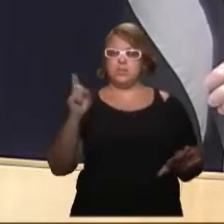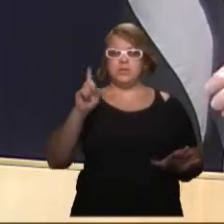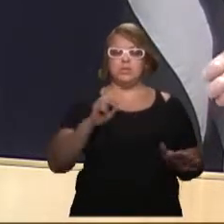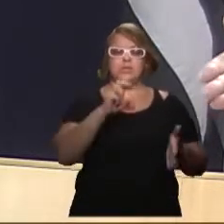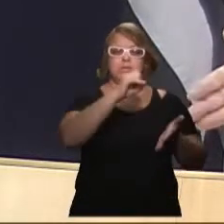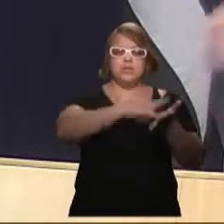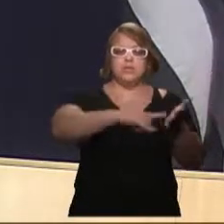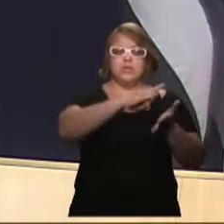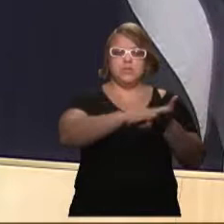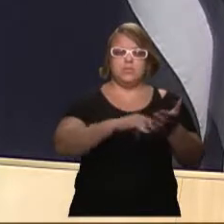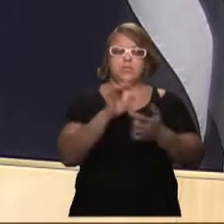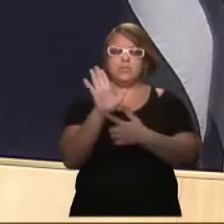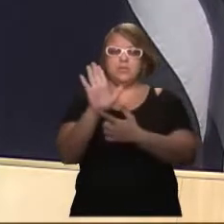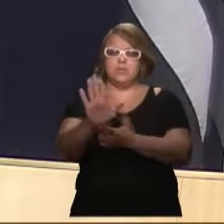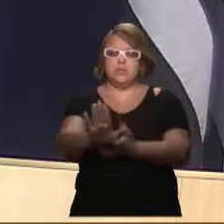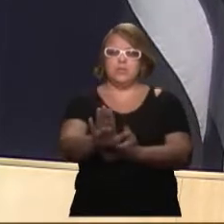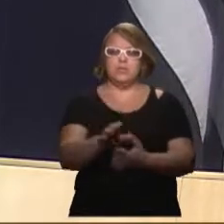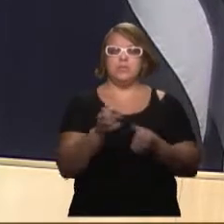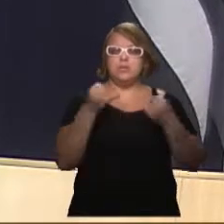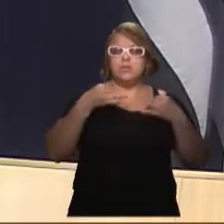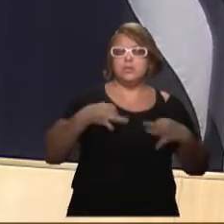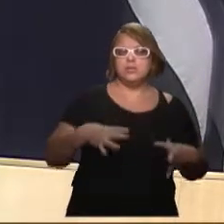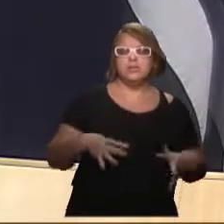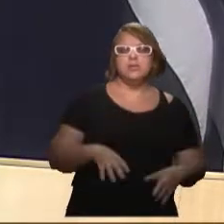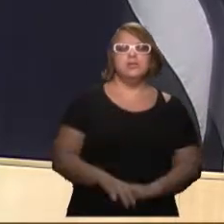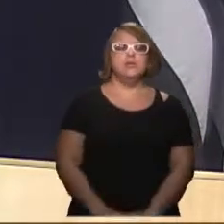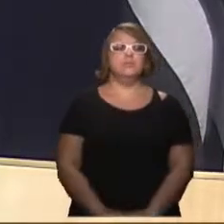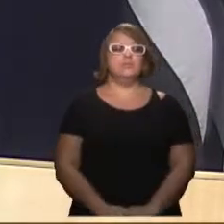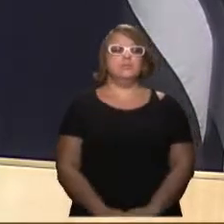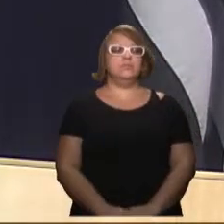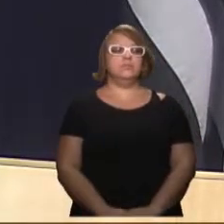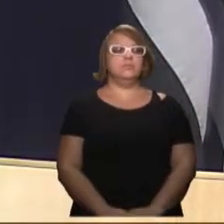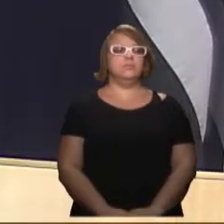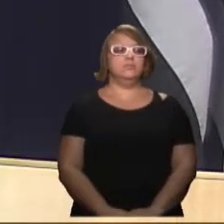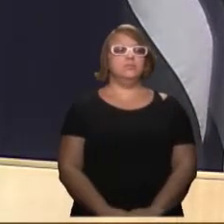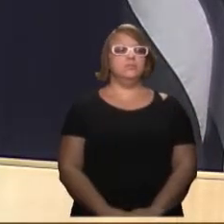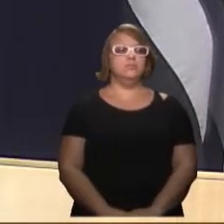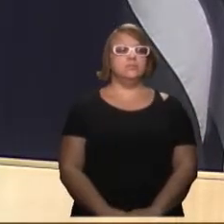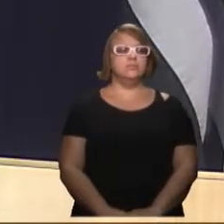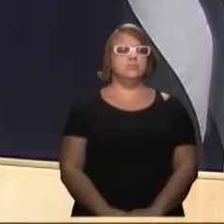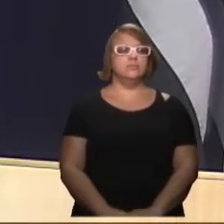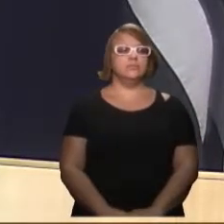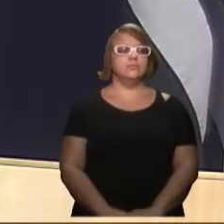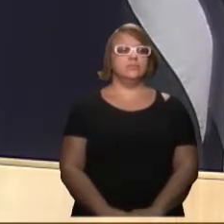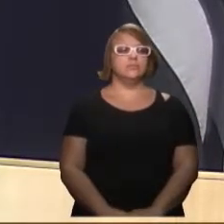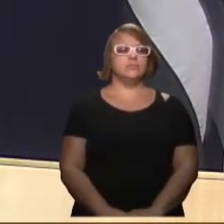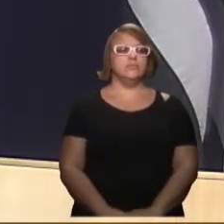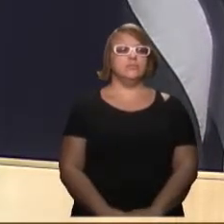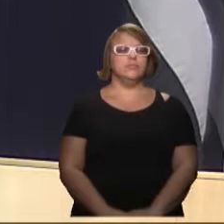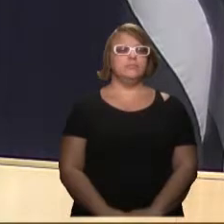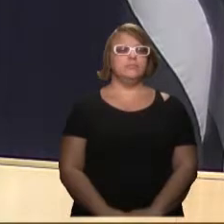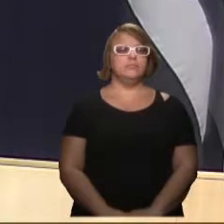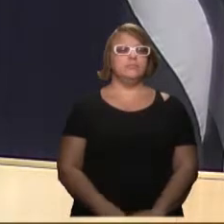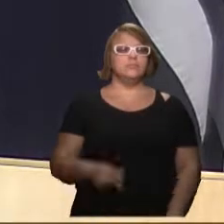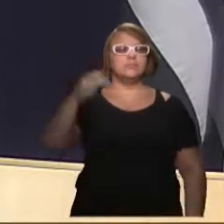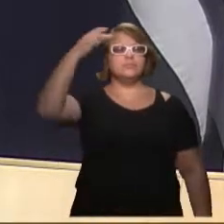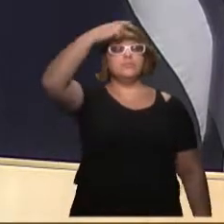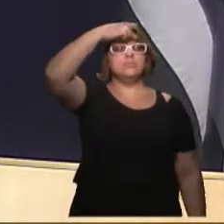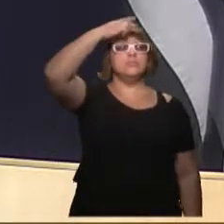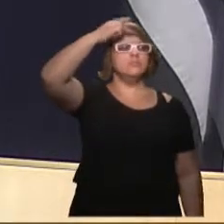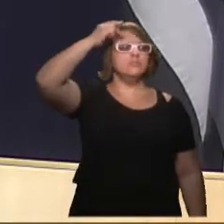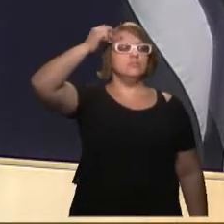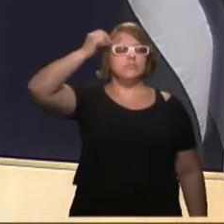do projeto de lei ou através de emendas. E vai para a mão do prefeito para que ele também possa até apreciar esse